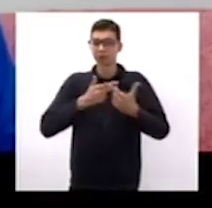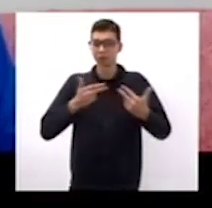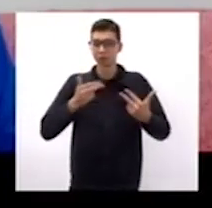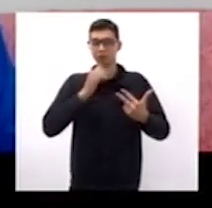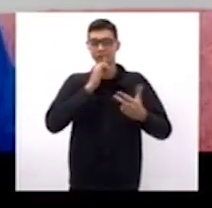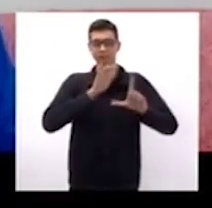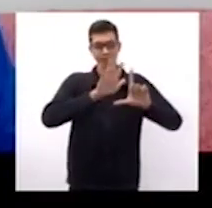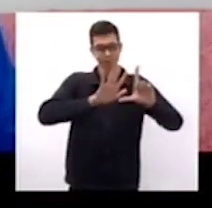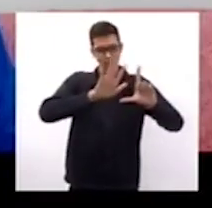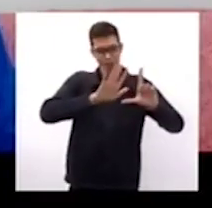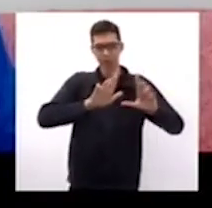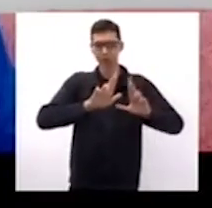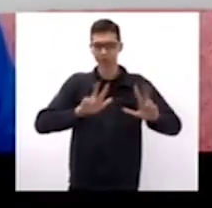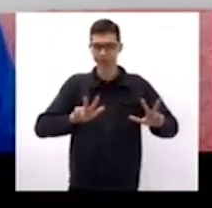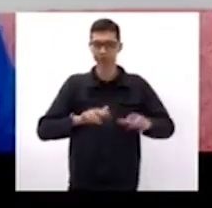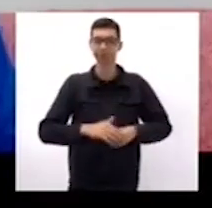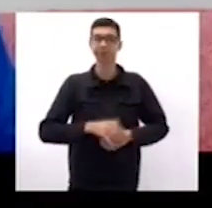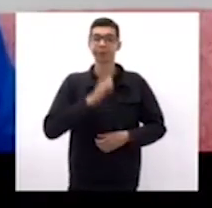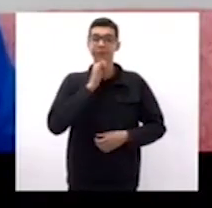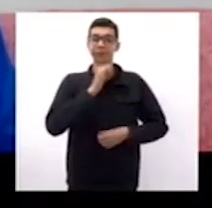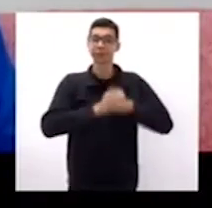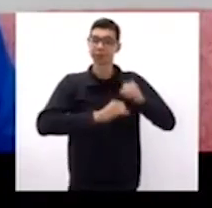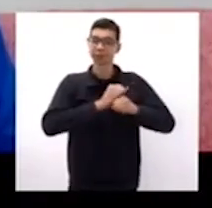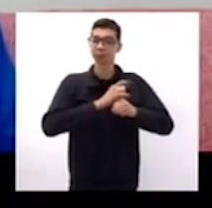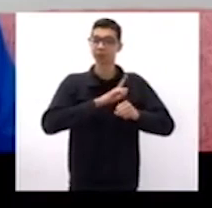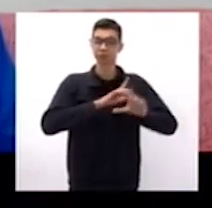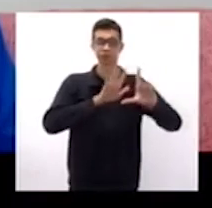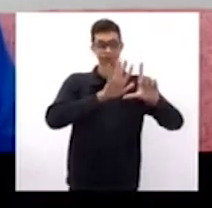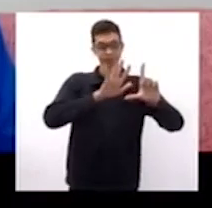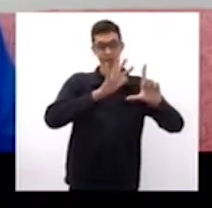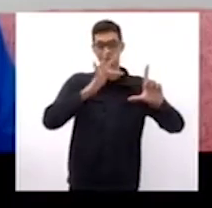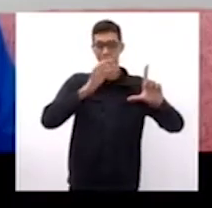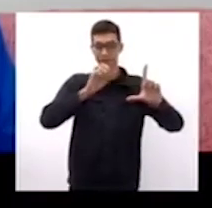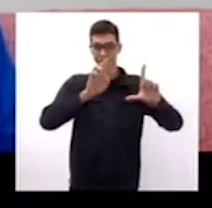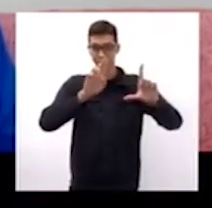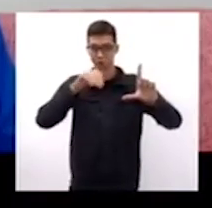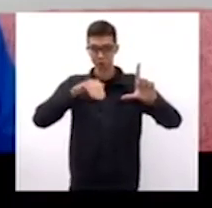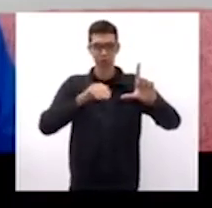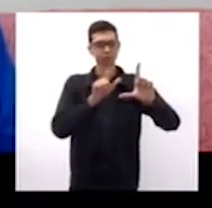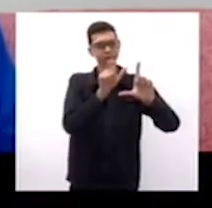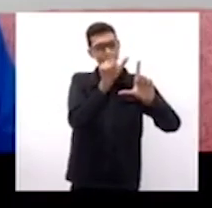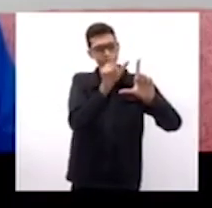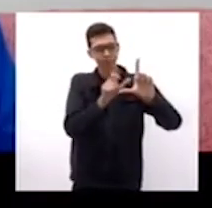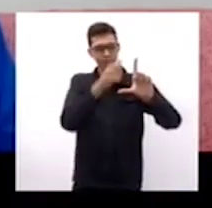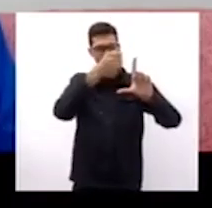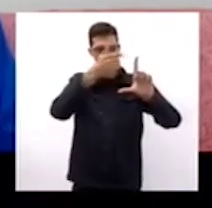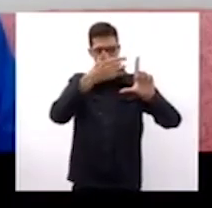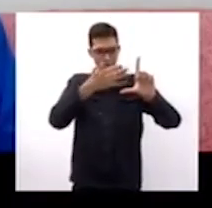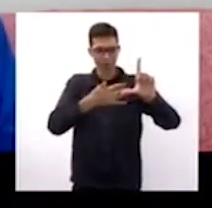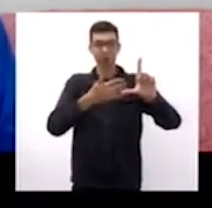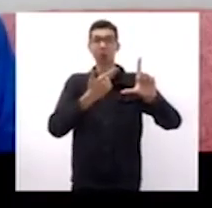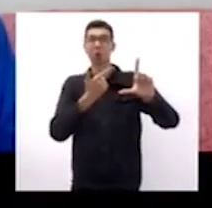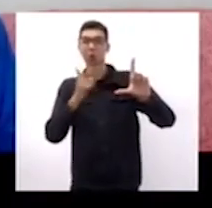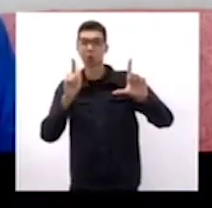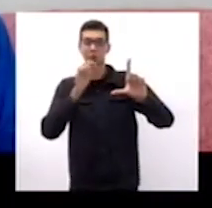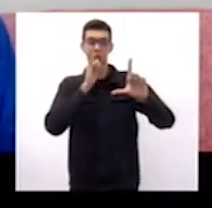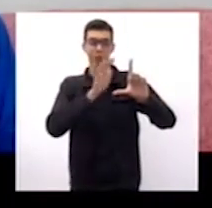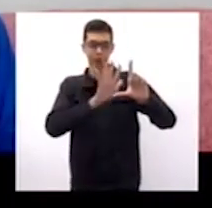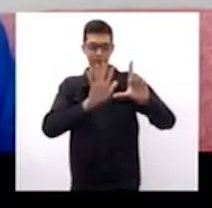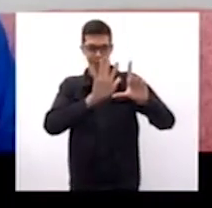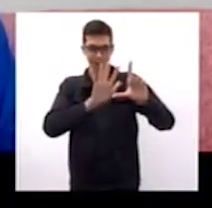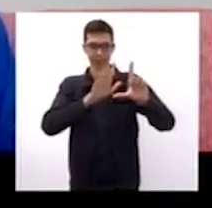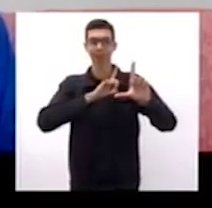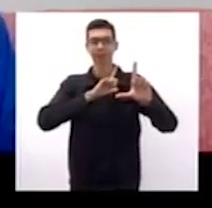ambiente virtual de aprendizagem, nós temos a página de fórum, a página de avaliação, página de anotação e